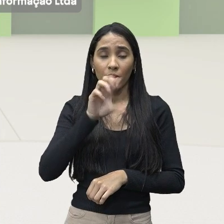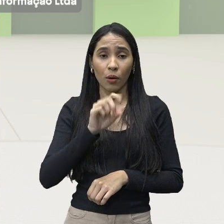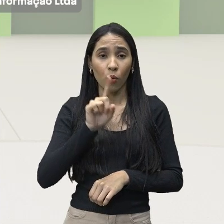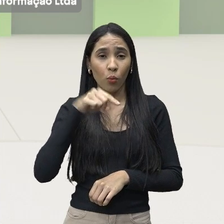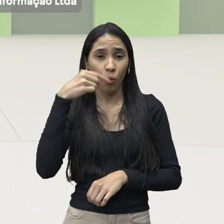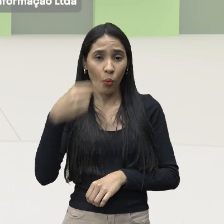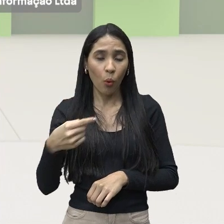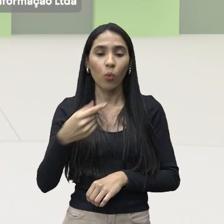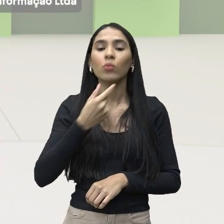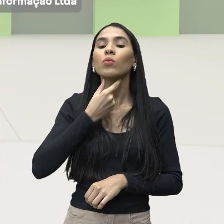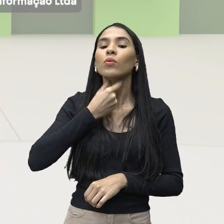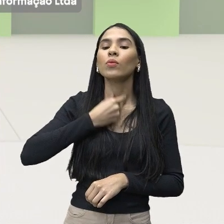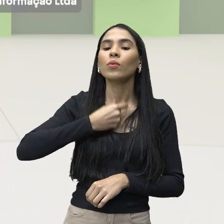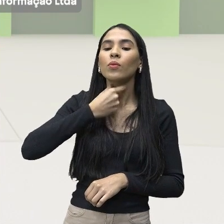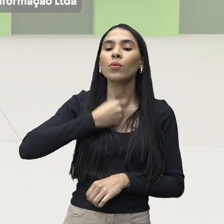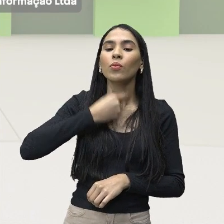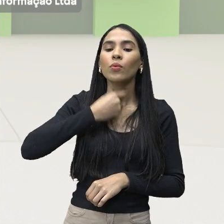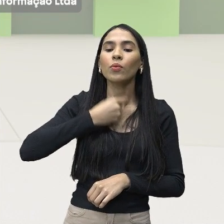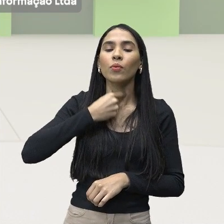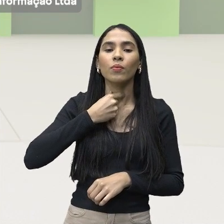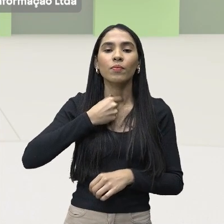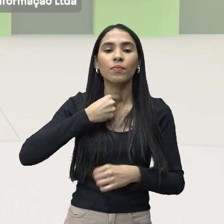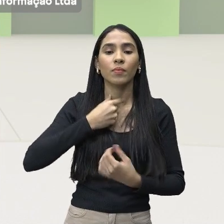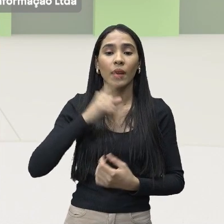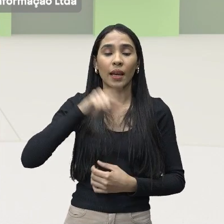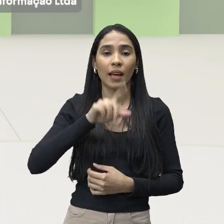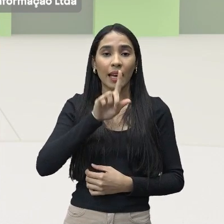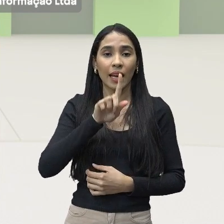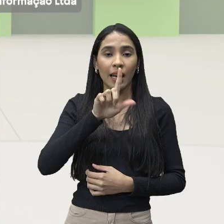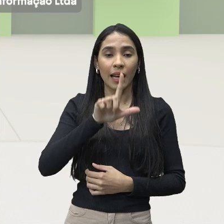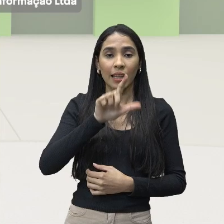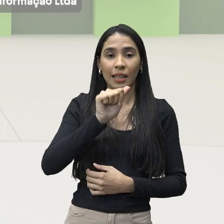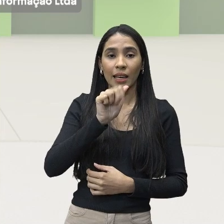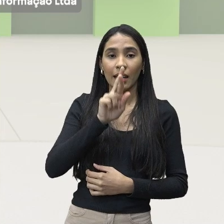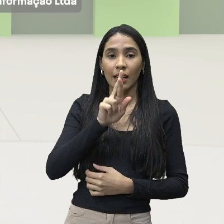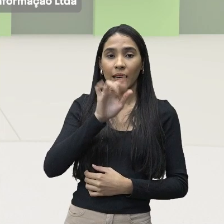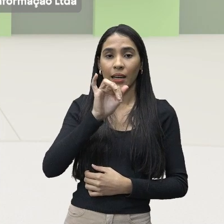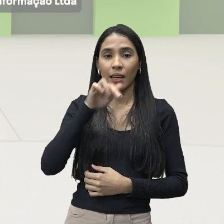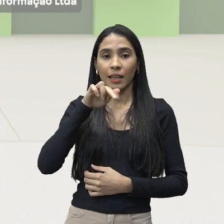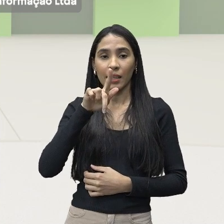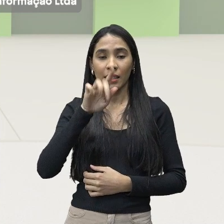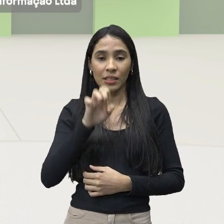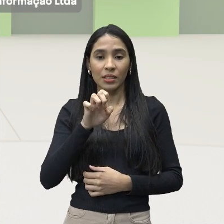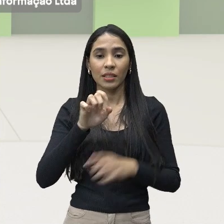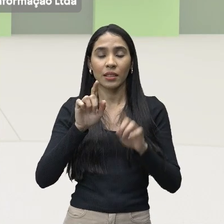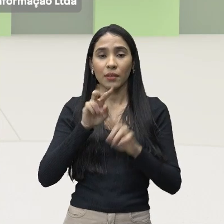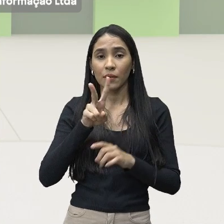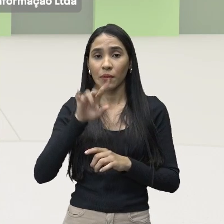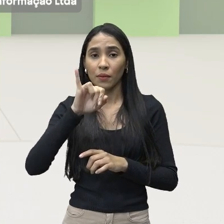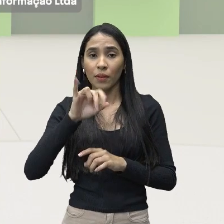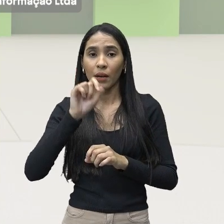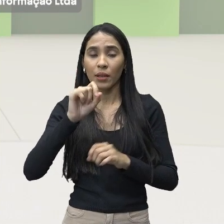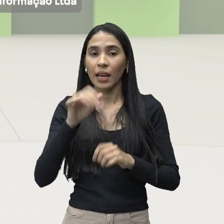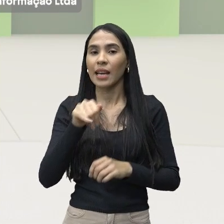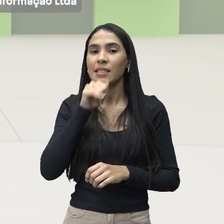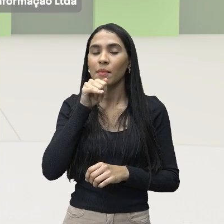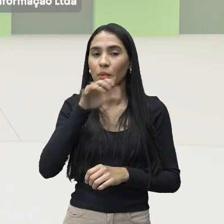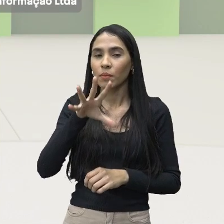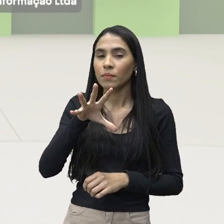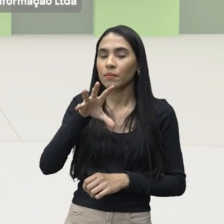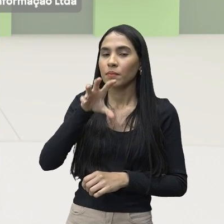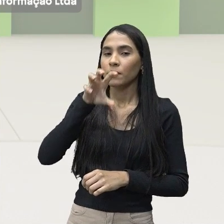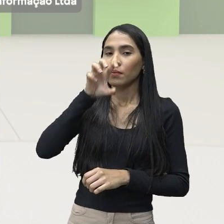você observa onde o alimento não passou é a laringe. Esse canal aí, né, vai levar o ar que nós